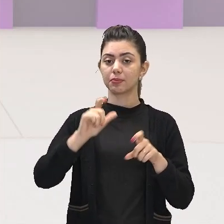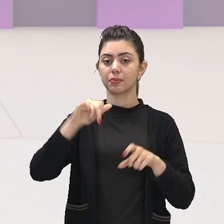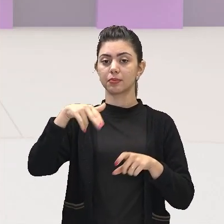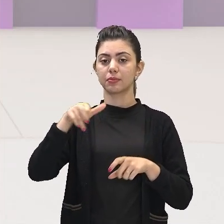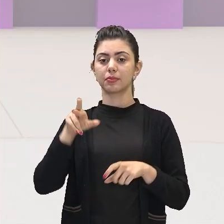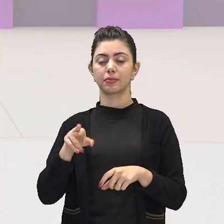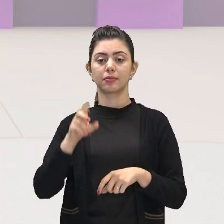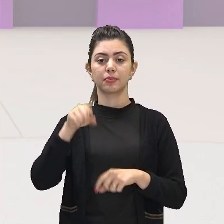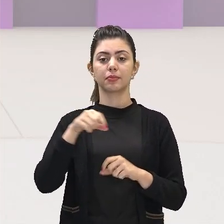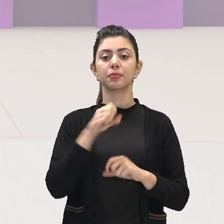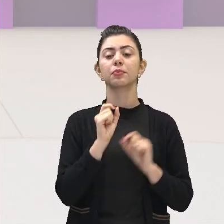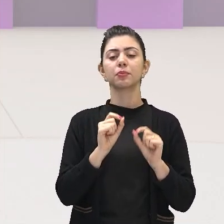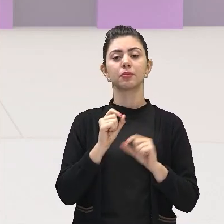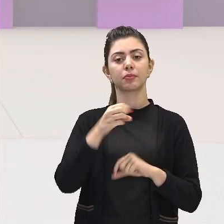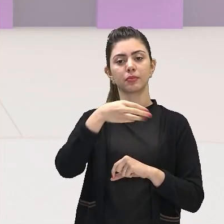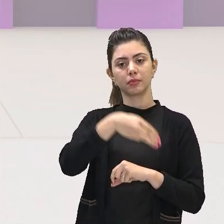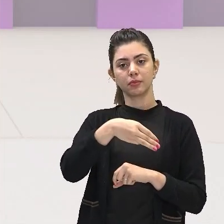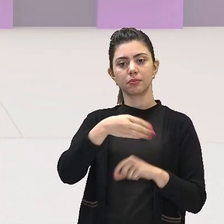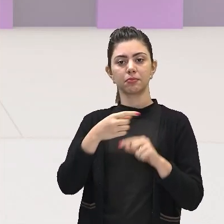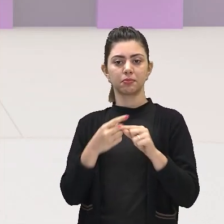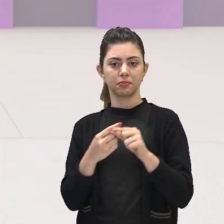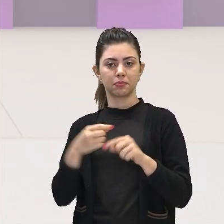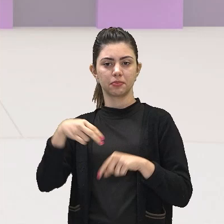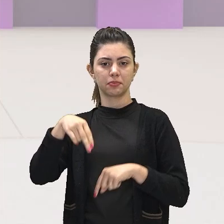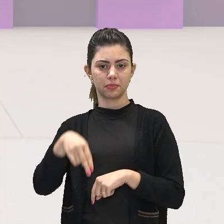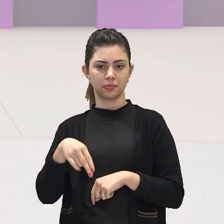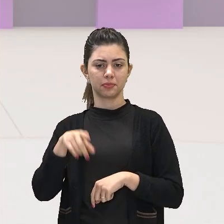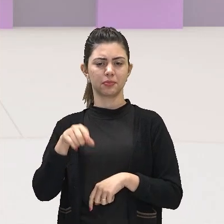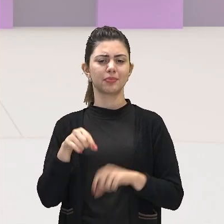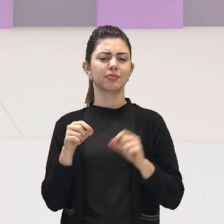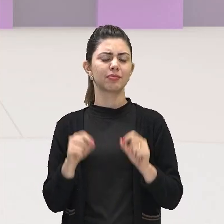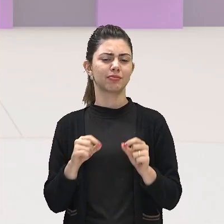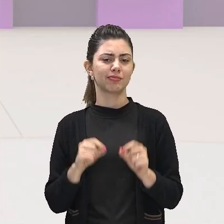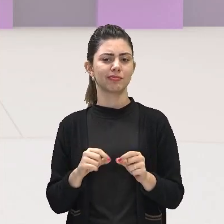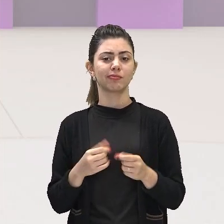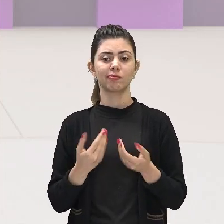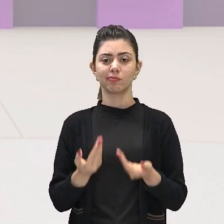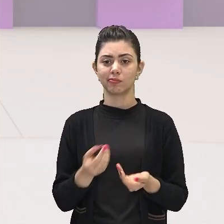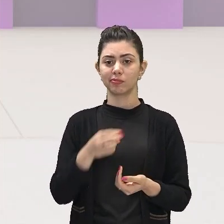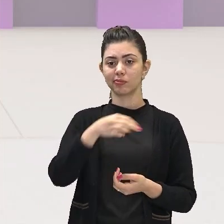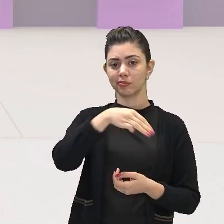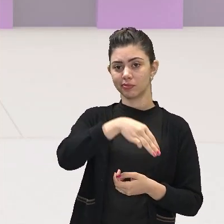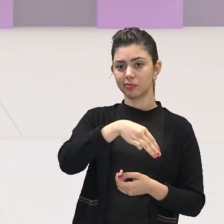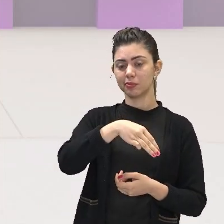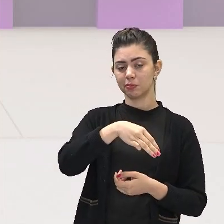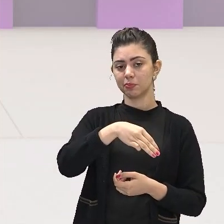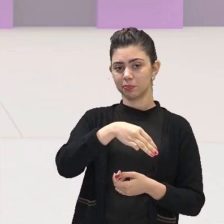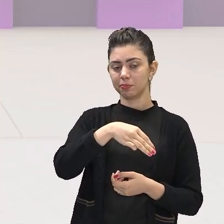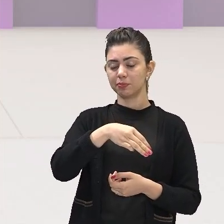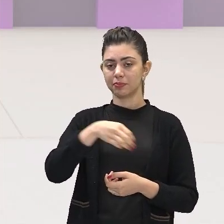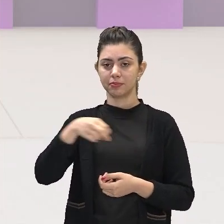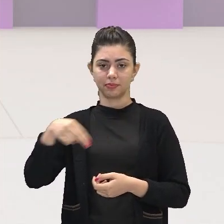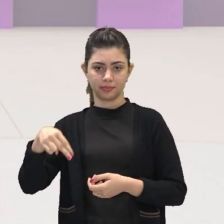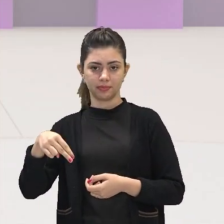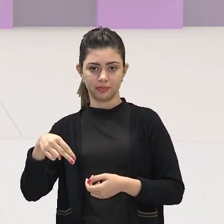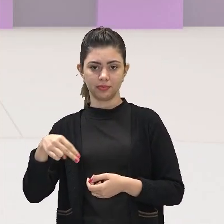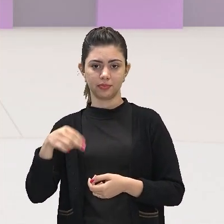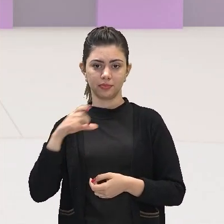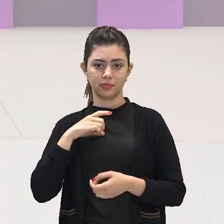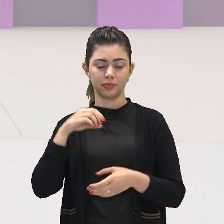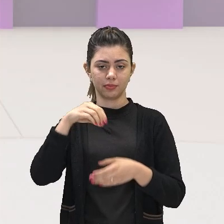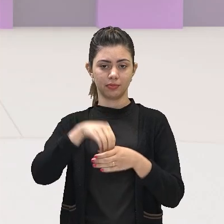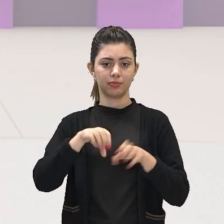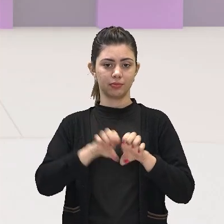por N. De maneira geral, denominamos sistema linear, M por N, de M equações